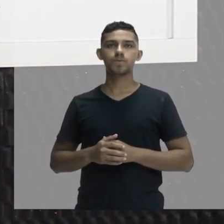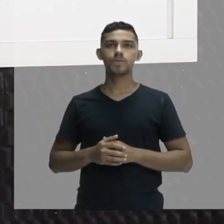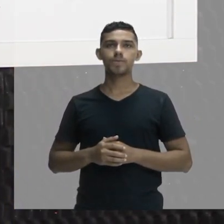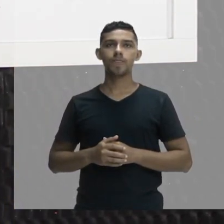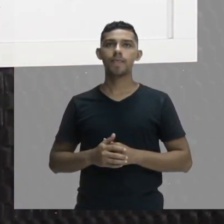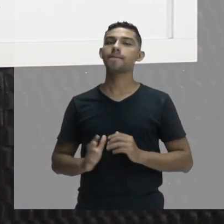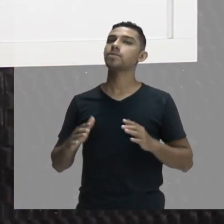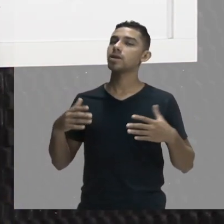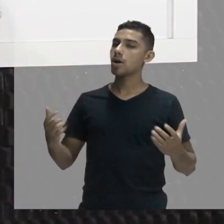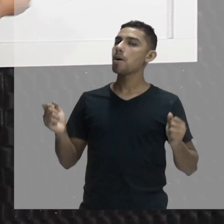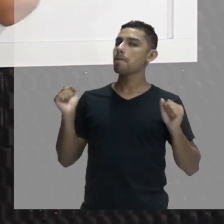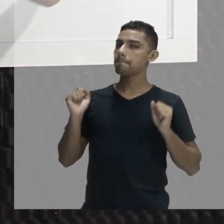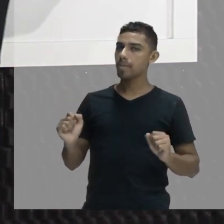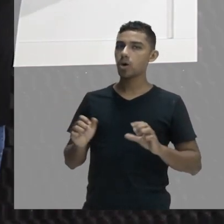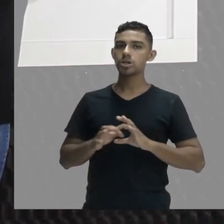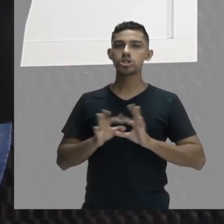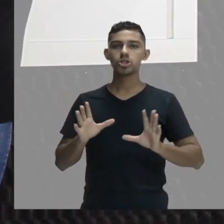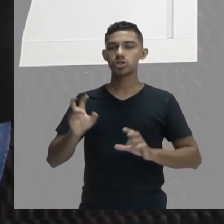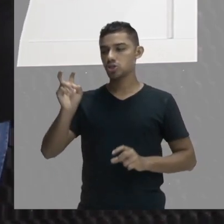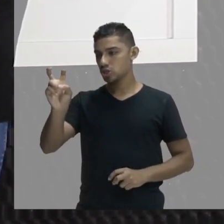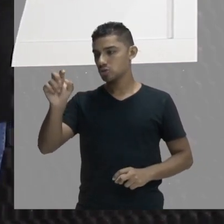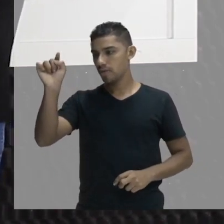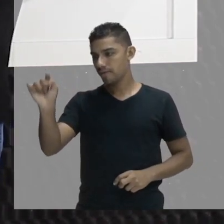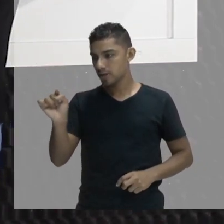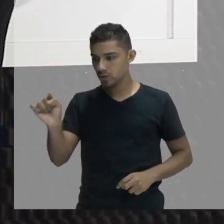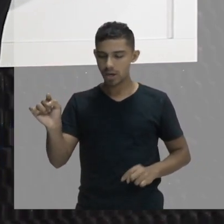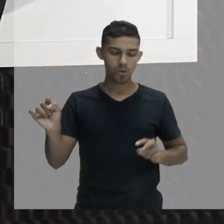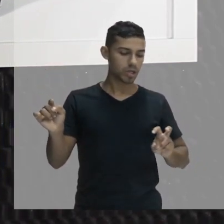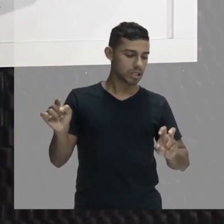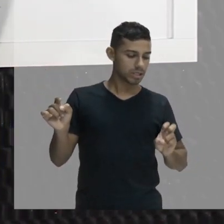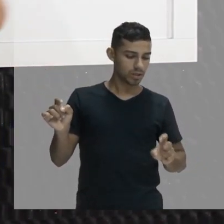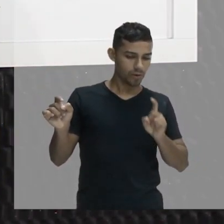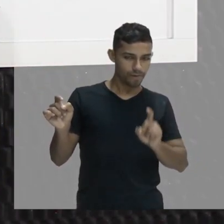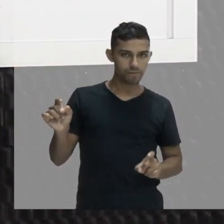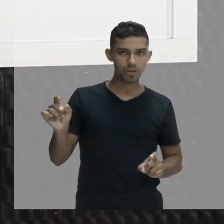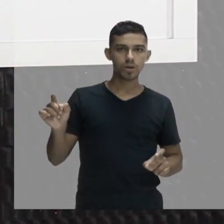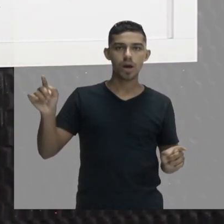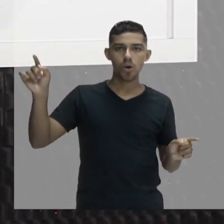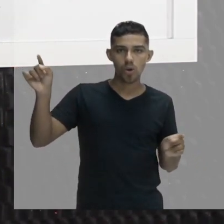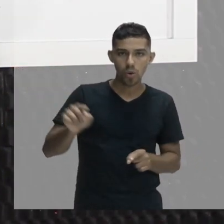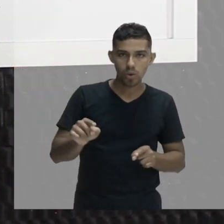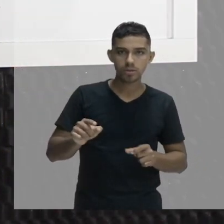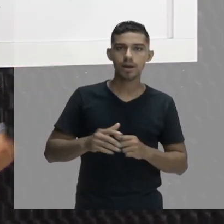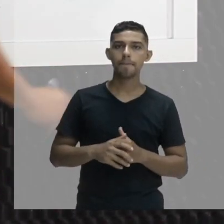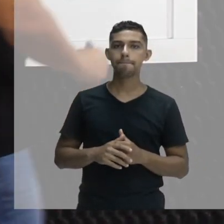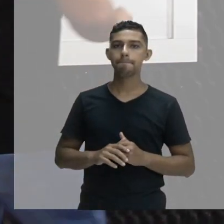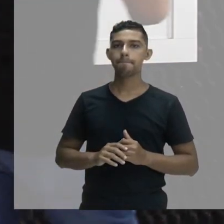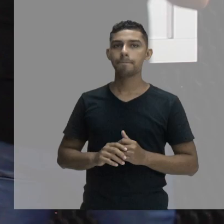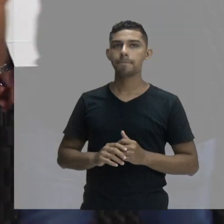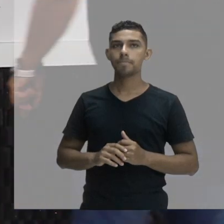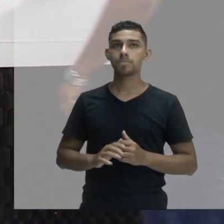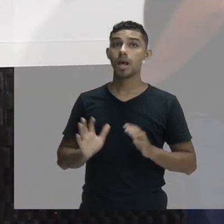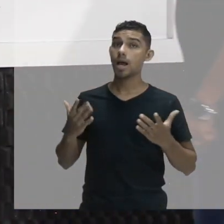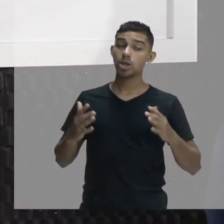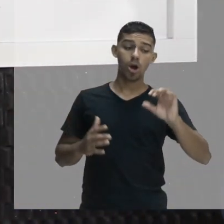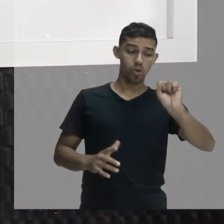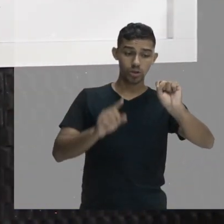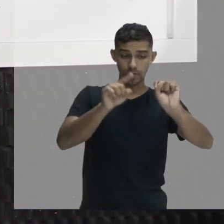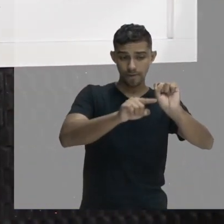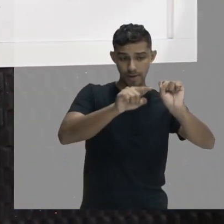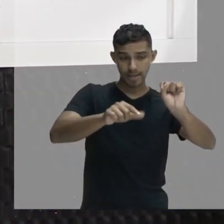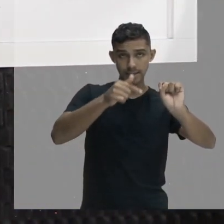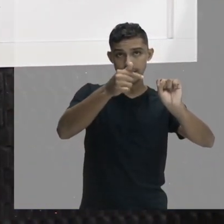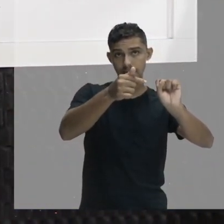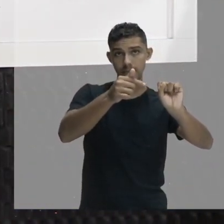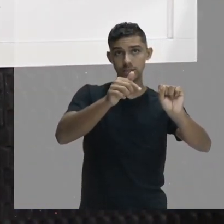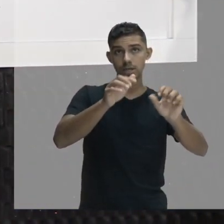Ok? E aí você pode cortar aqui 5 fatorial com 5 fatorial. Aí você vai ter 8 vezes